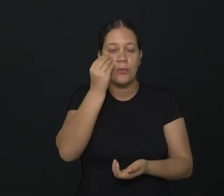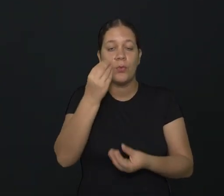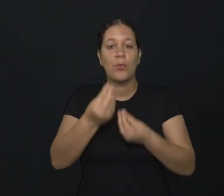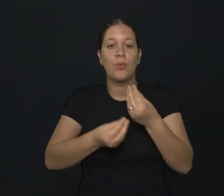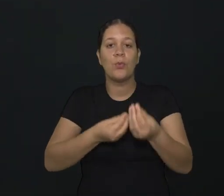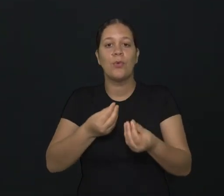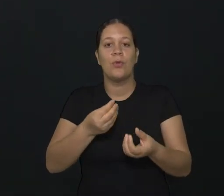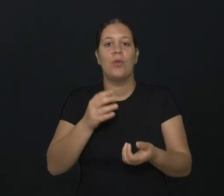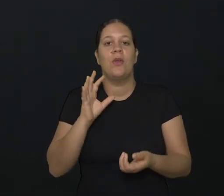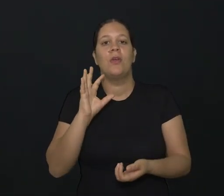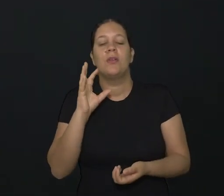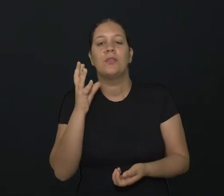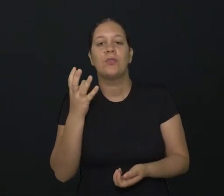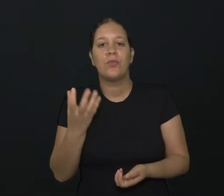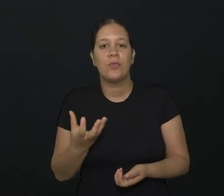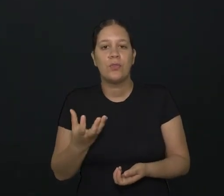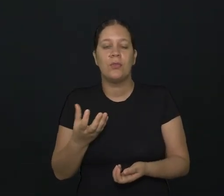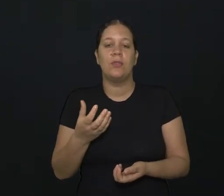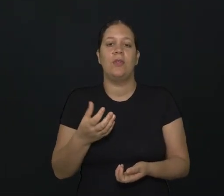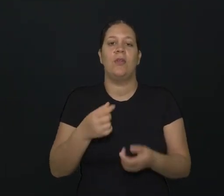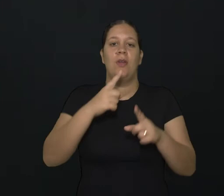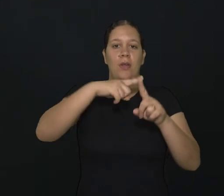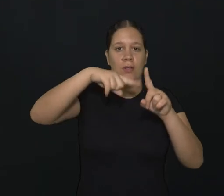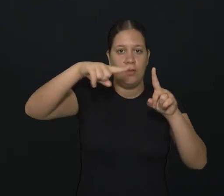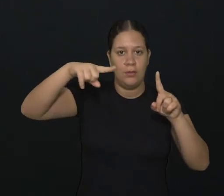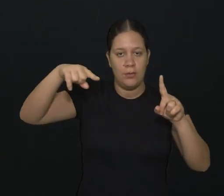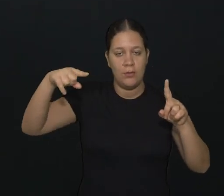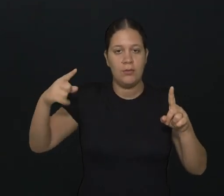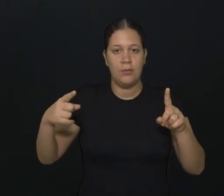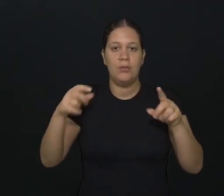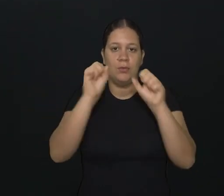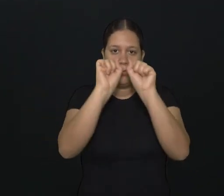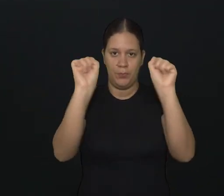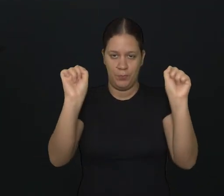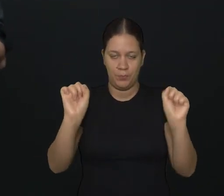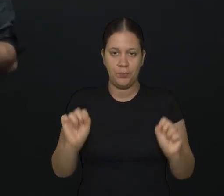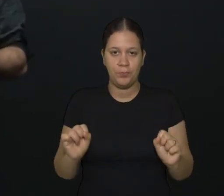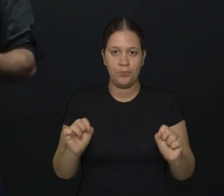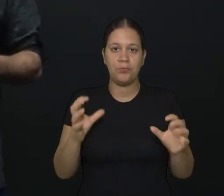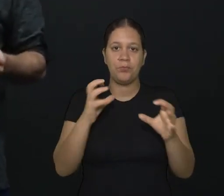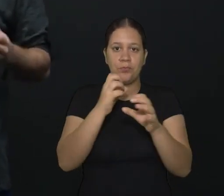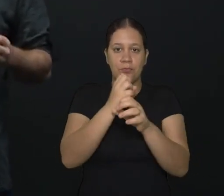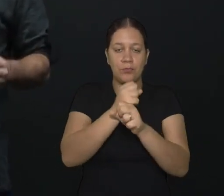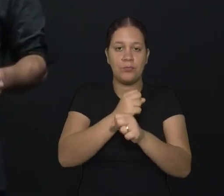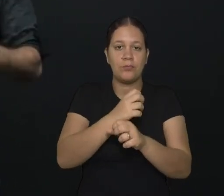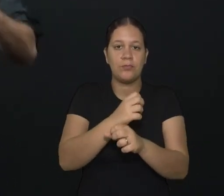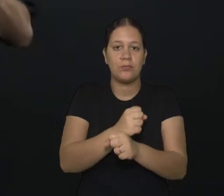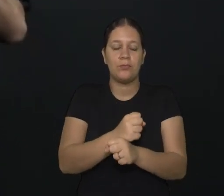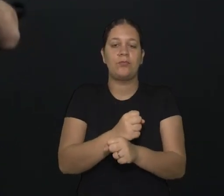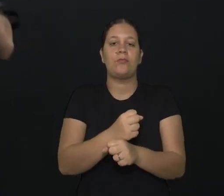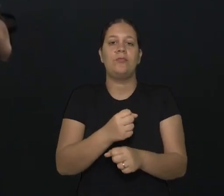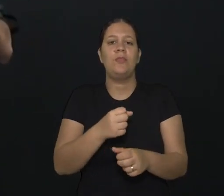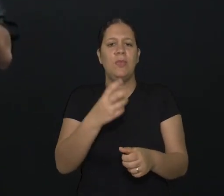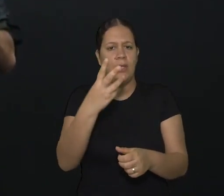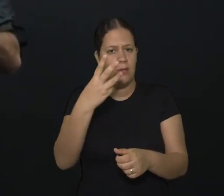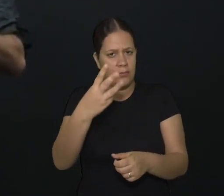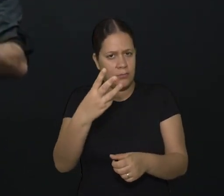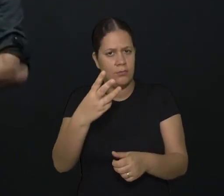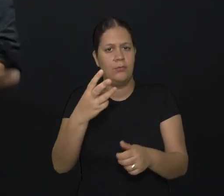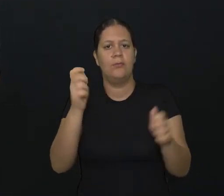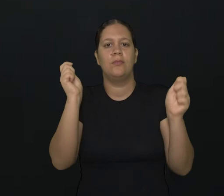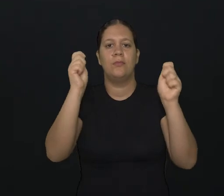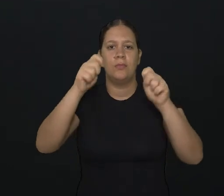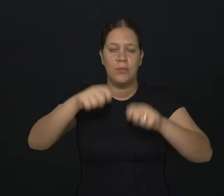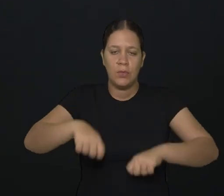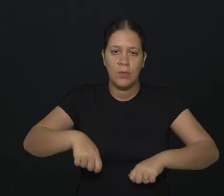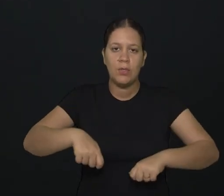como resolver e como determinar a solução gráfica de um sistema de equações, onde nós temos três